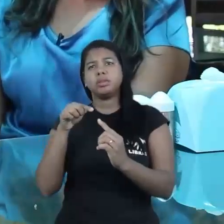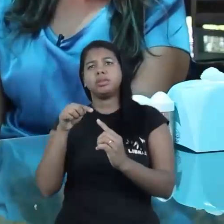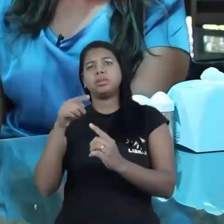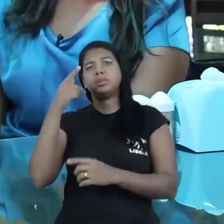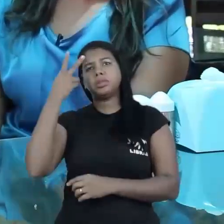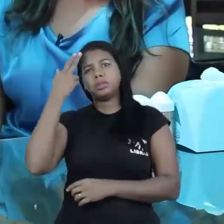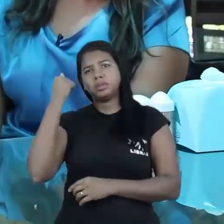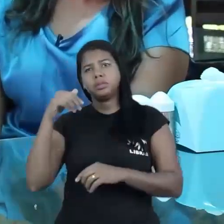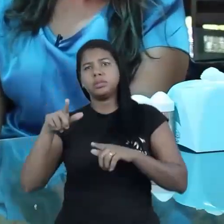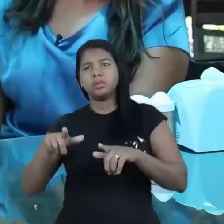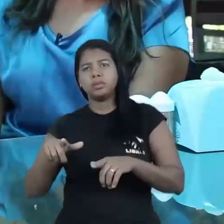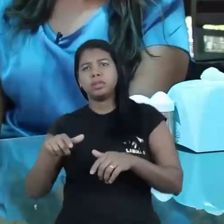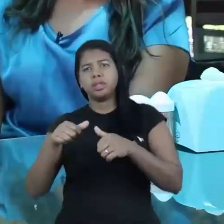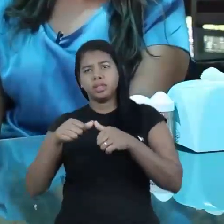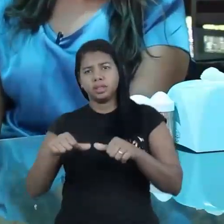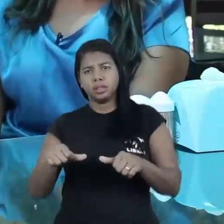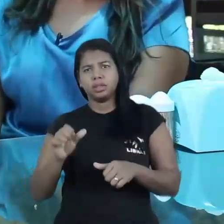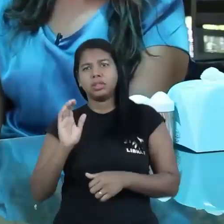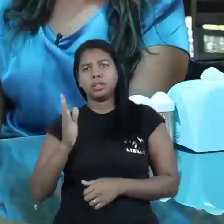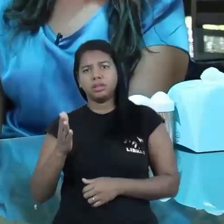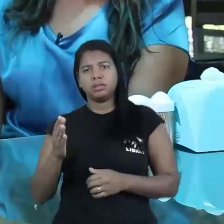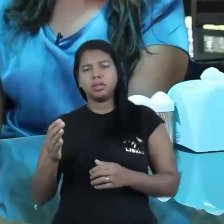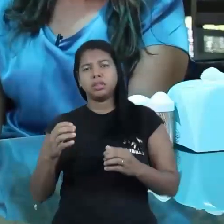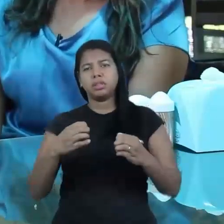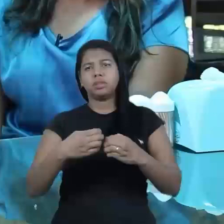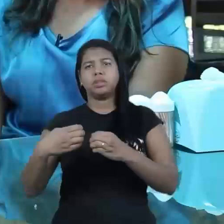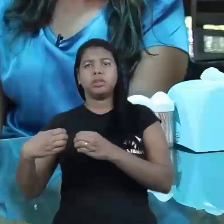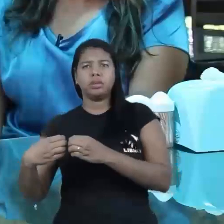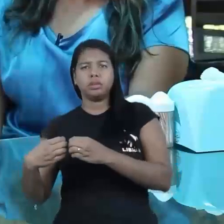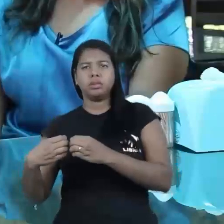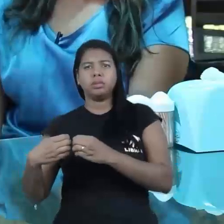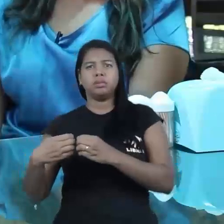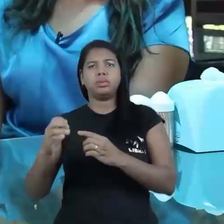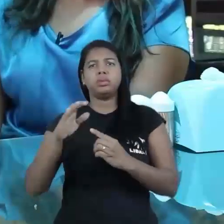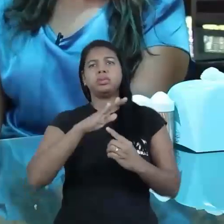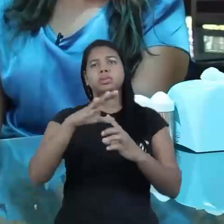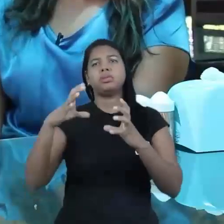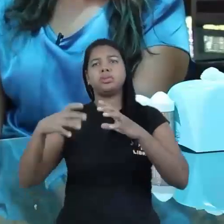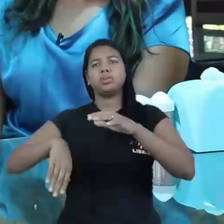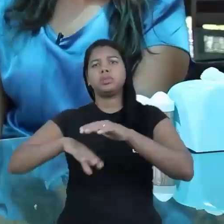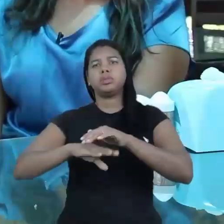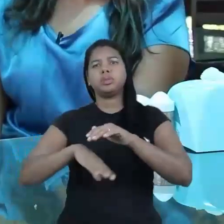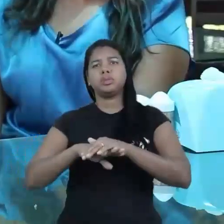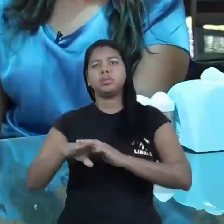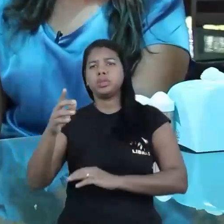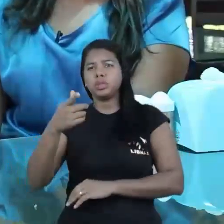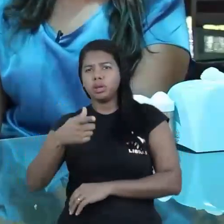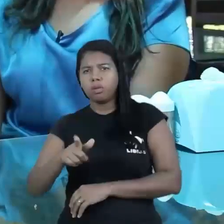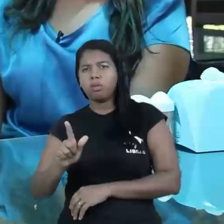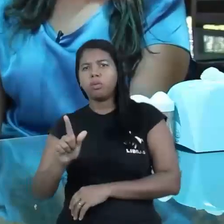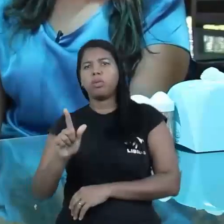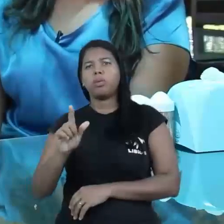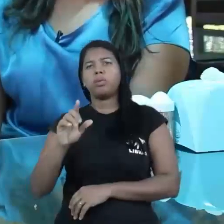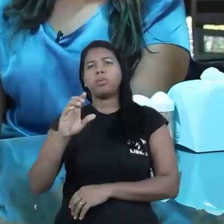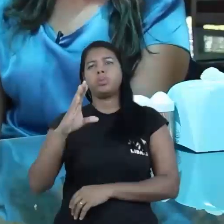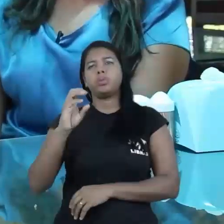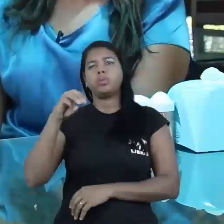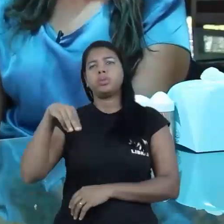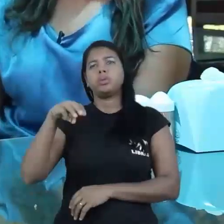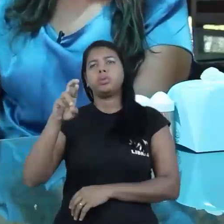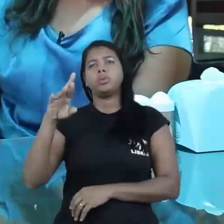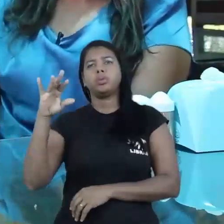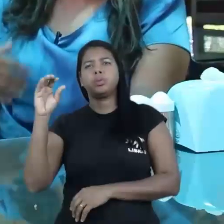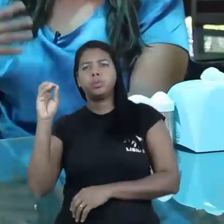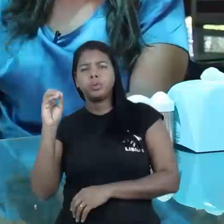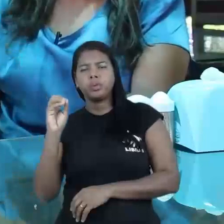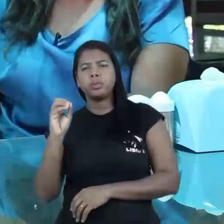área que a gente era, próximo à Arena Pernambuco. Um outro ponto comercial, não o mesmo, um outro, mas que a gente também não pensou muitas vezes.